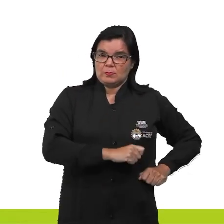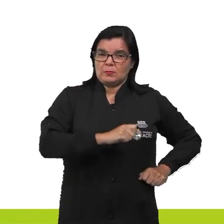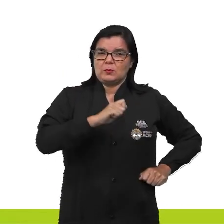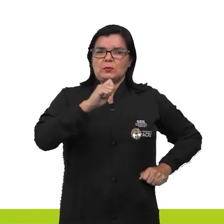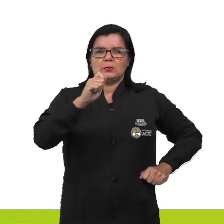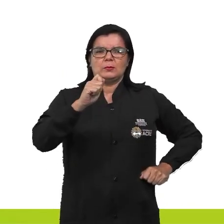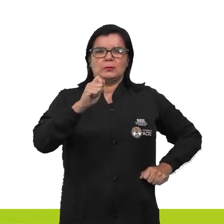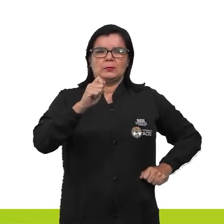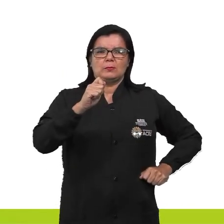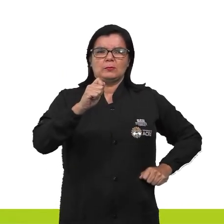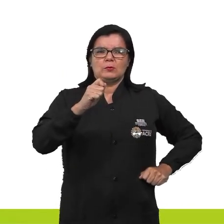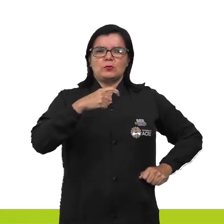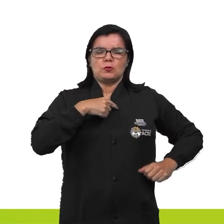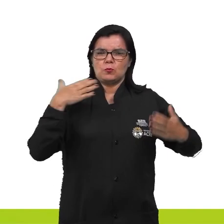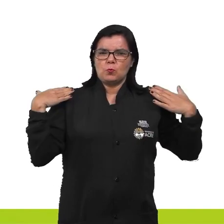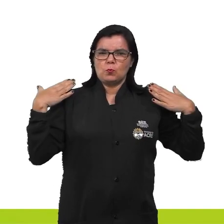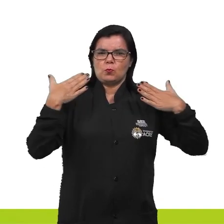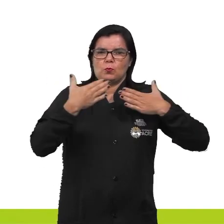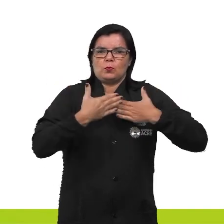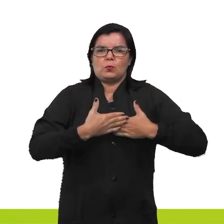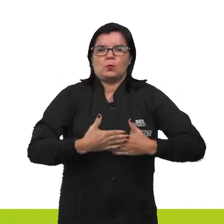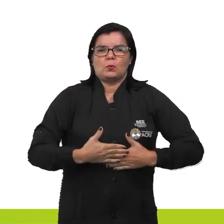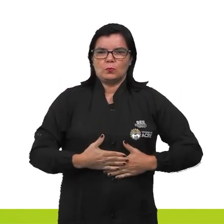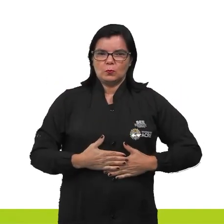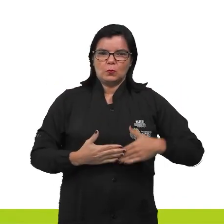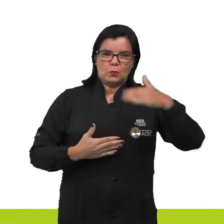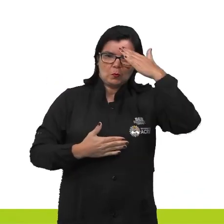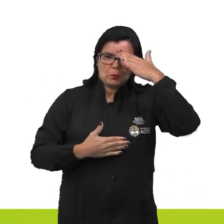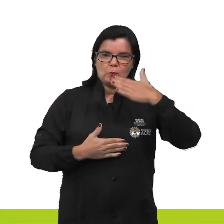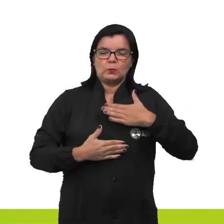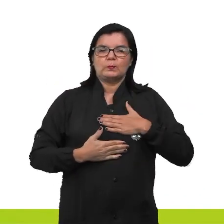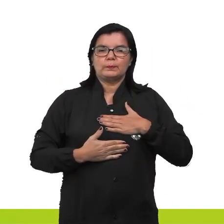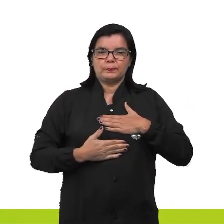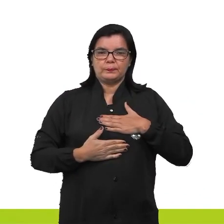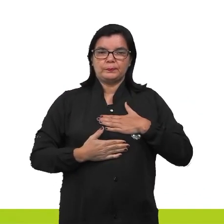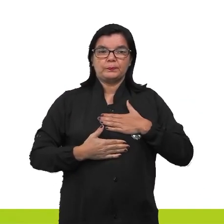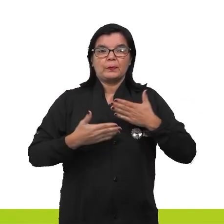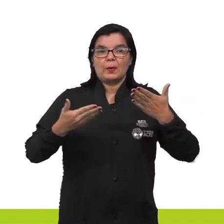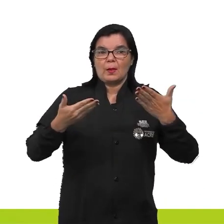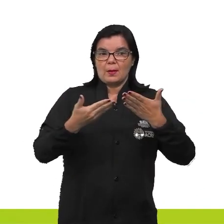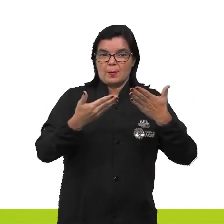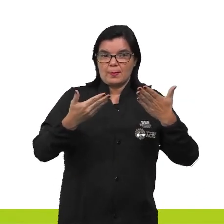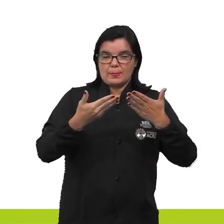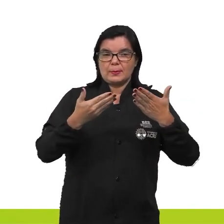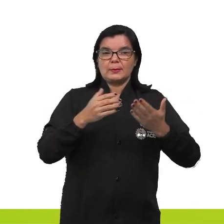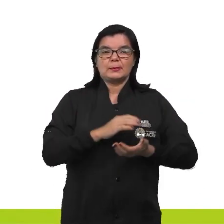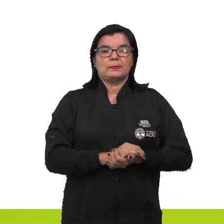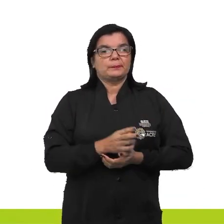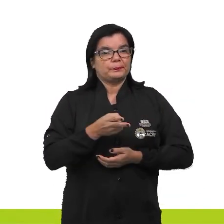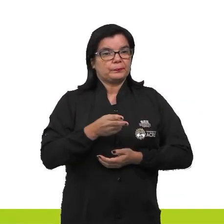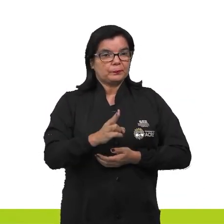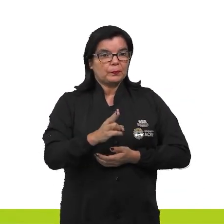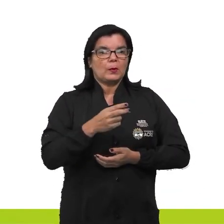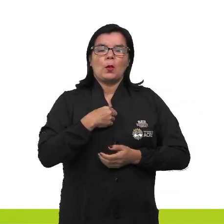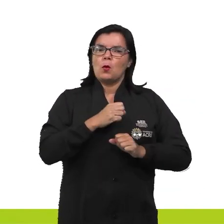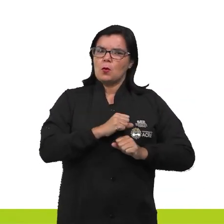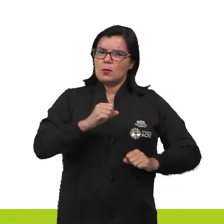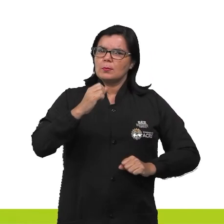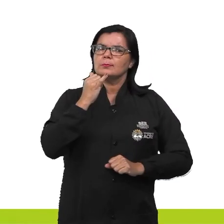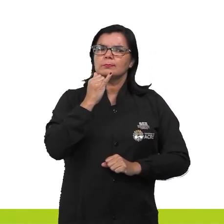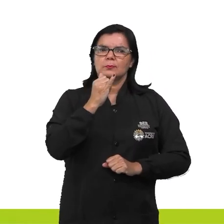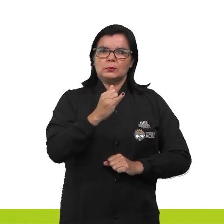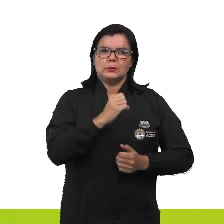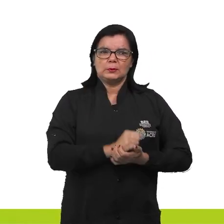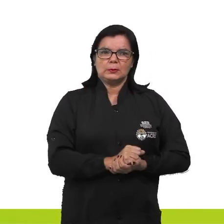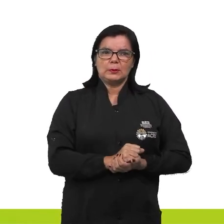Agnotas, armas e tecidos ignotos cobrem-lhe o corpo. Agora vamos lá, continuação. O guerreiro